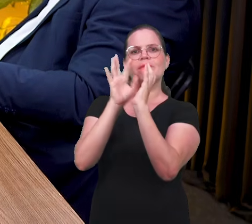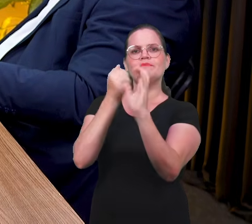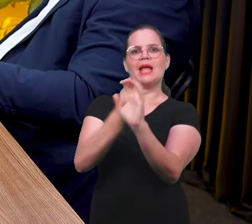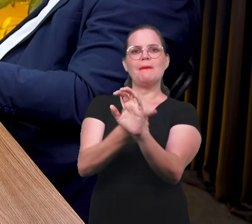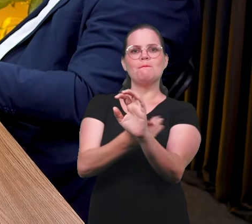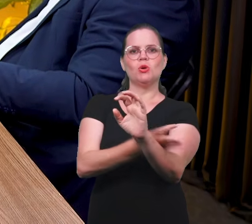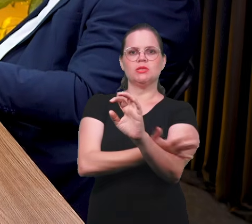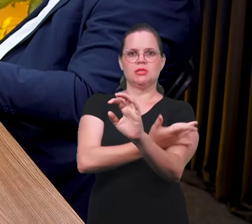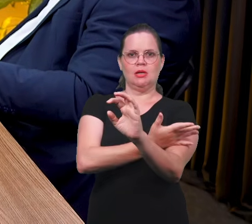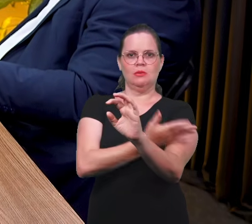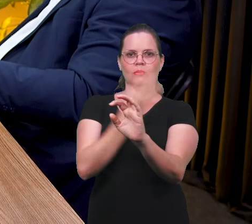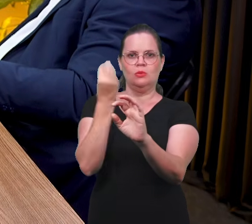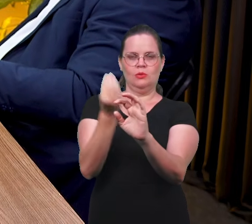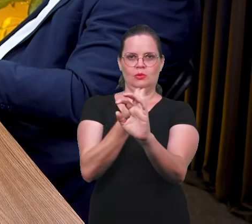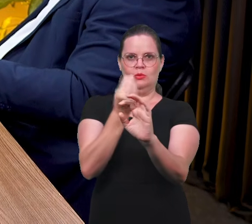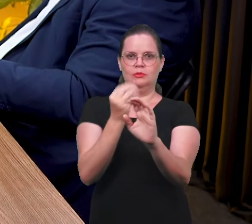a